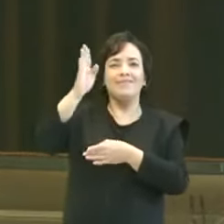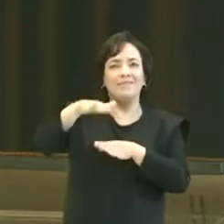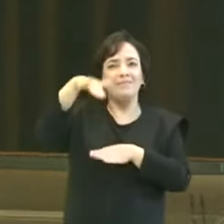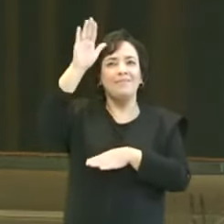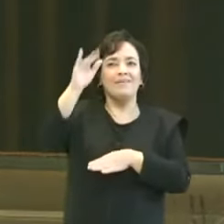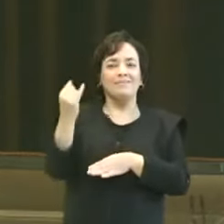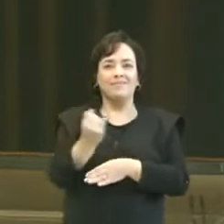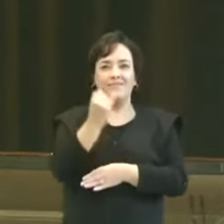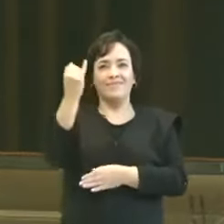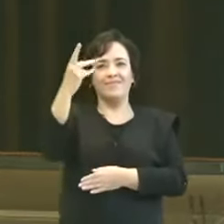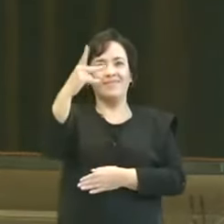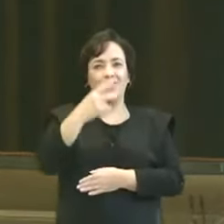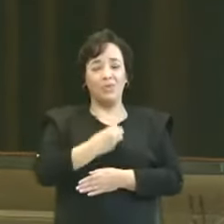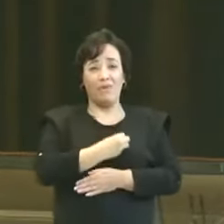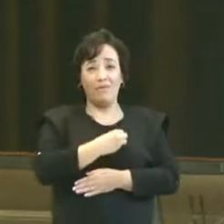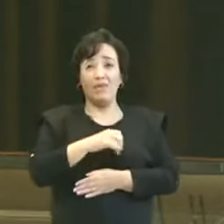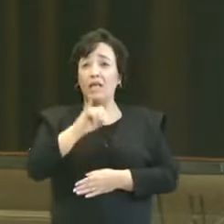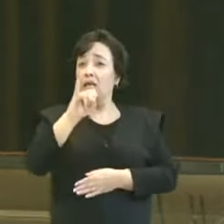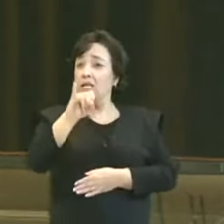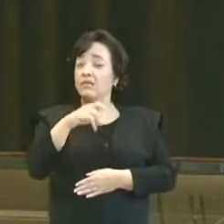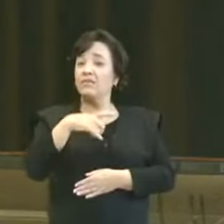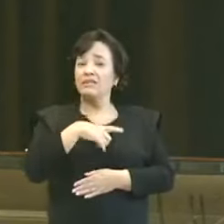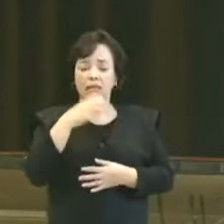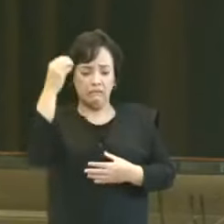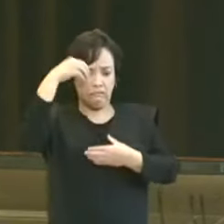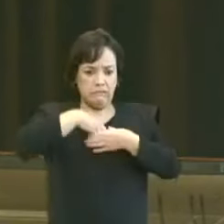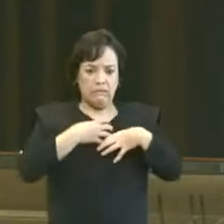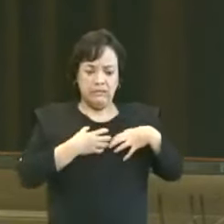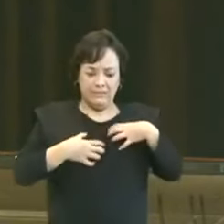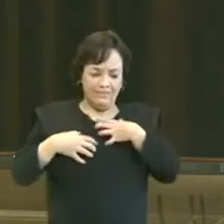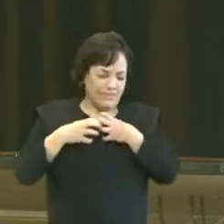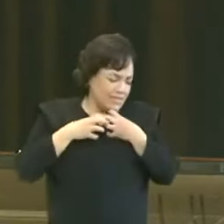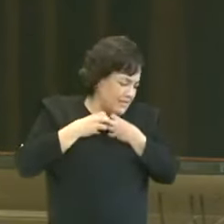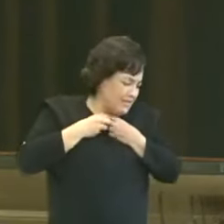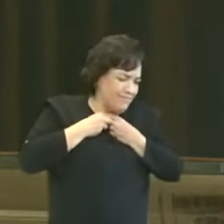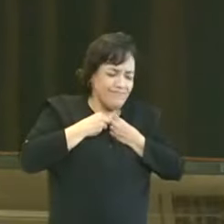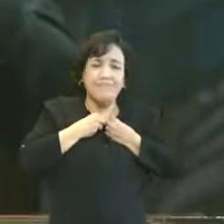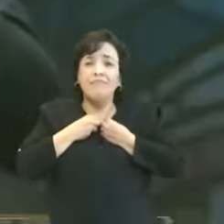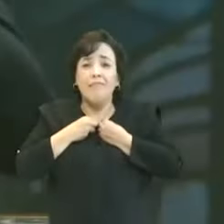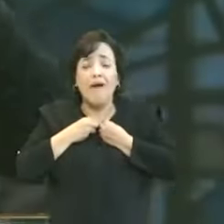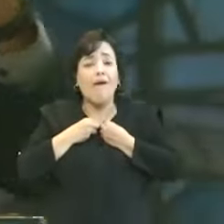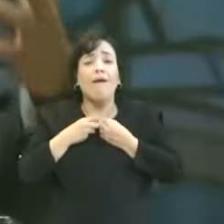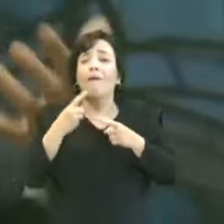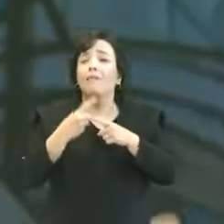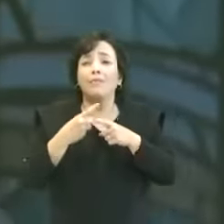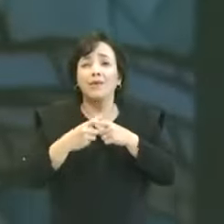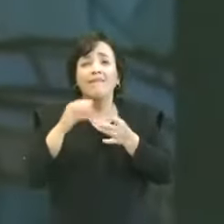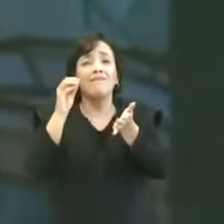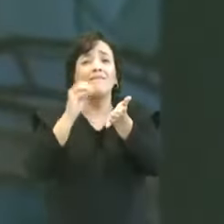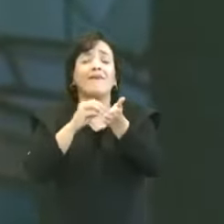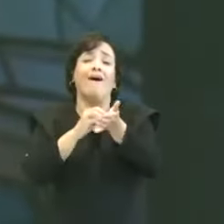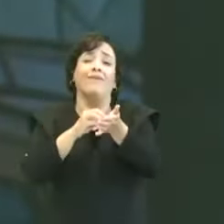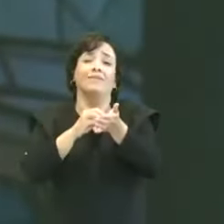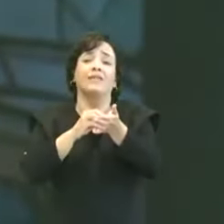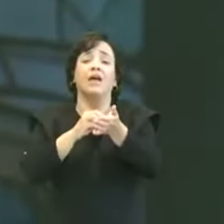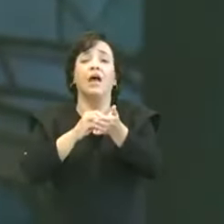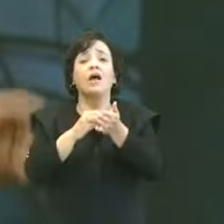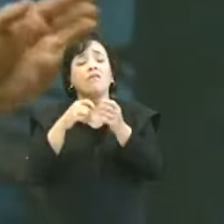esse pesar vai ser levado embora do teu coração. É isso que está acontecendo com Davi quando ele faz essa